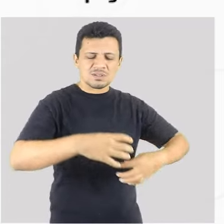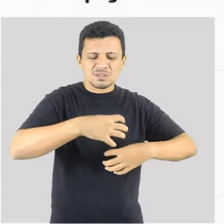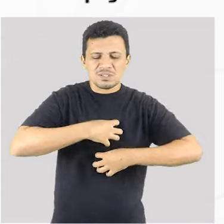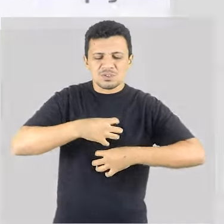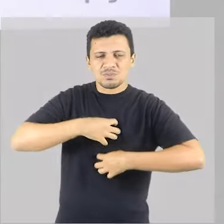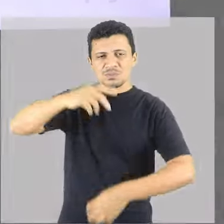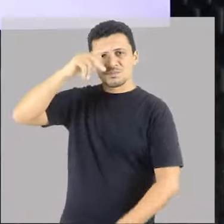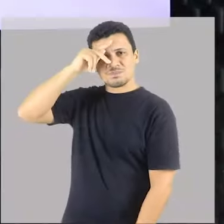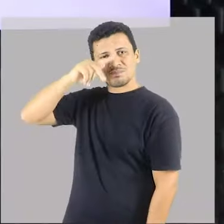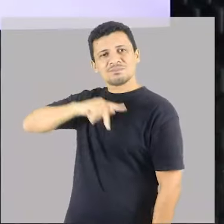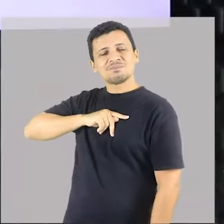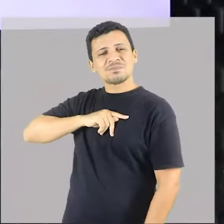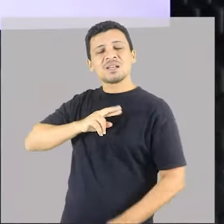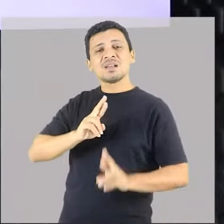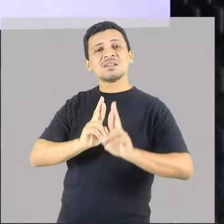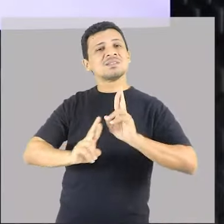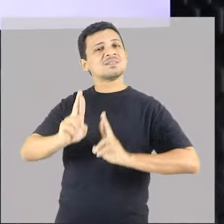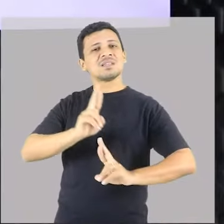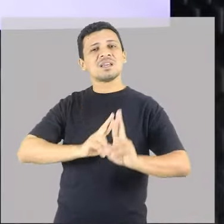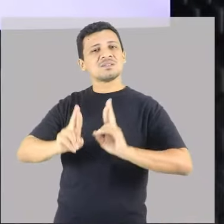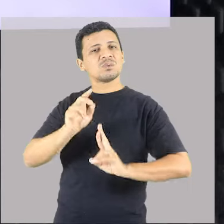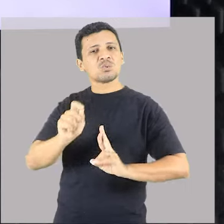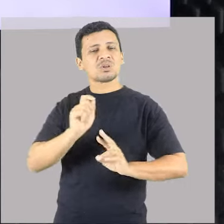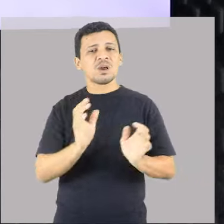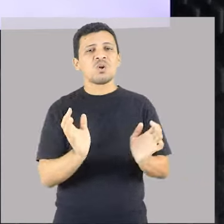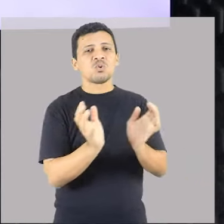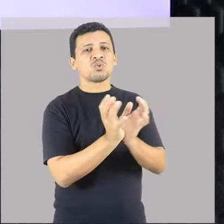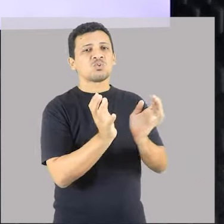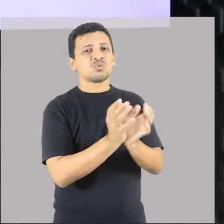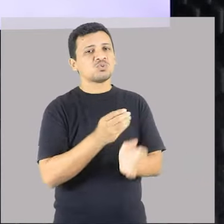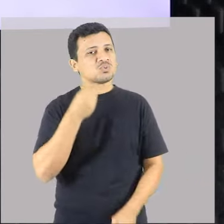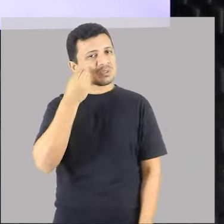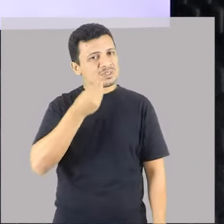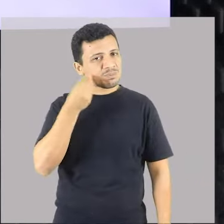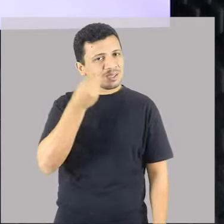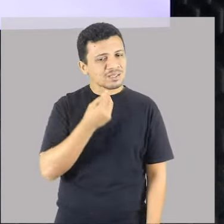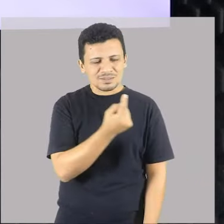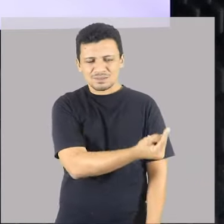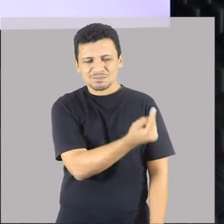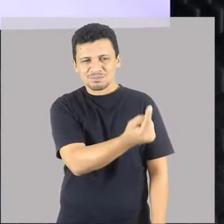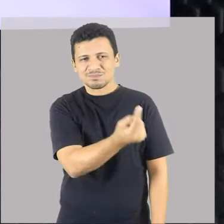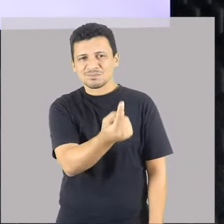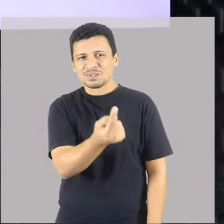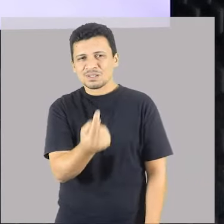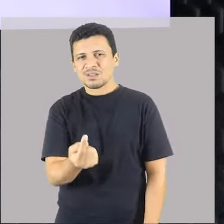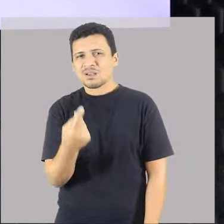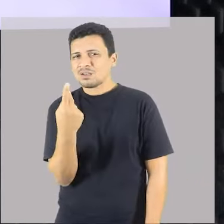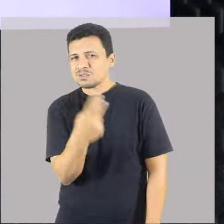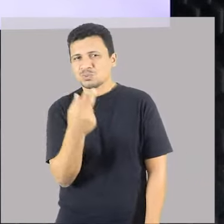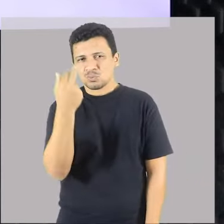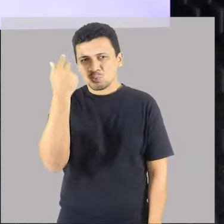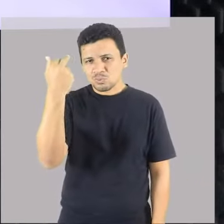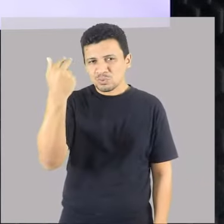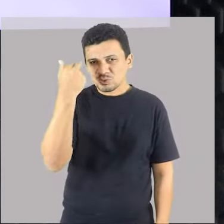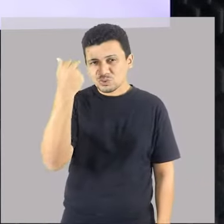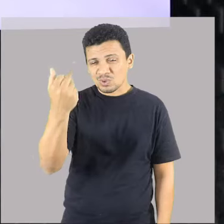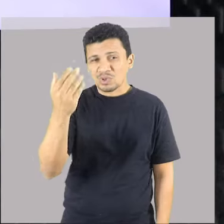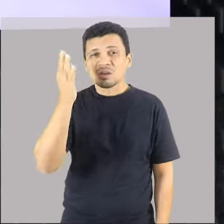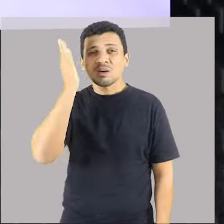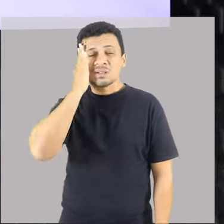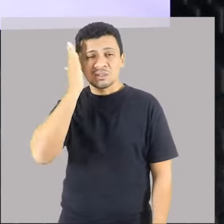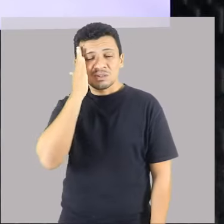pertencimento se relaciona com o conjunto de experiências do indivíduo ao longo de sua história suas concepções